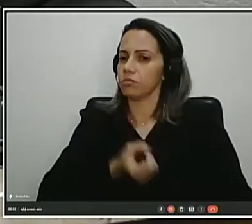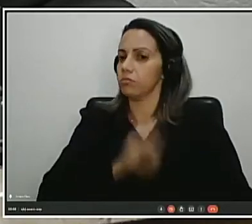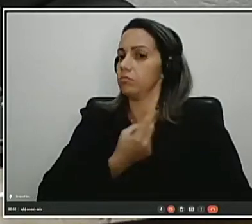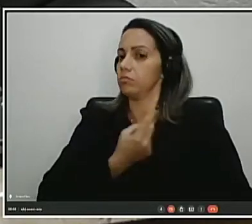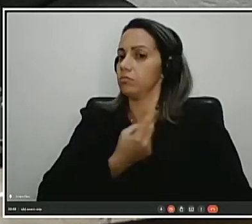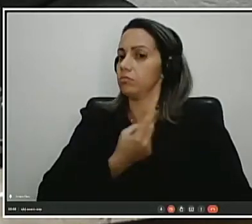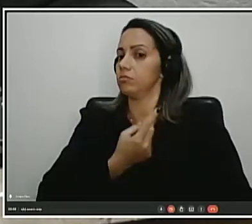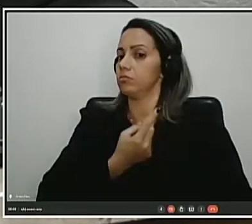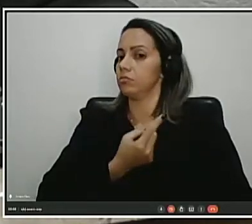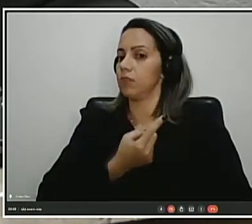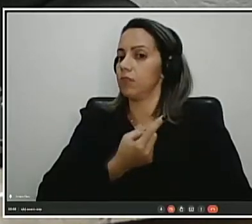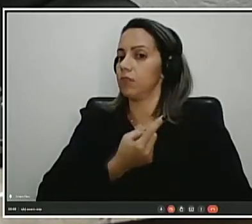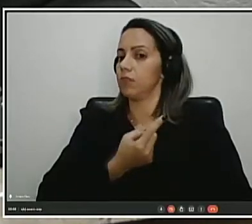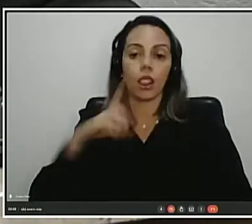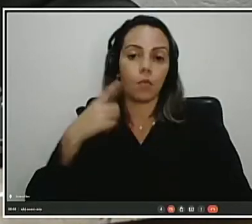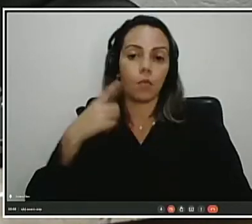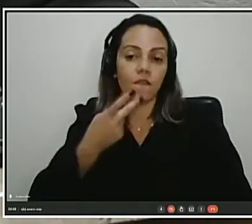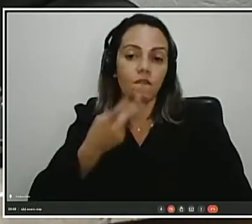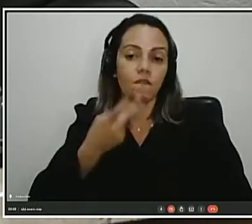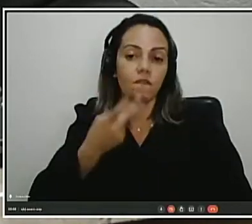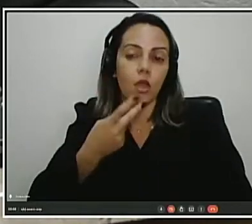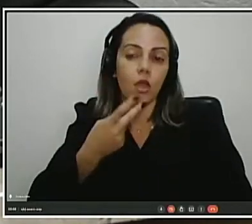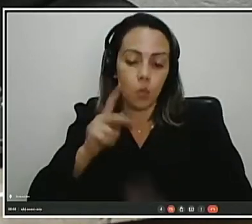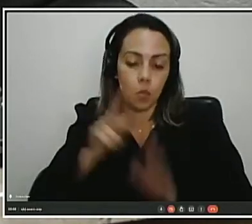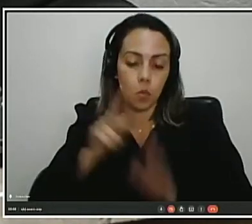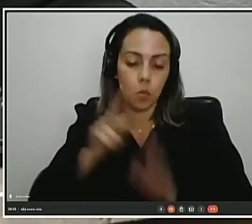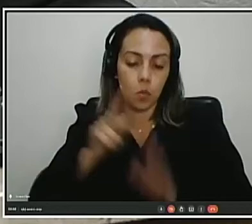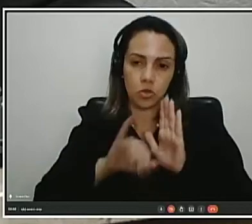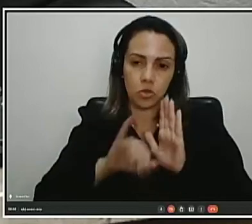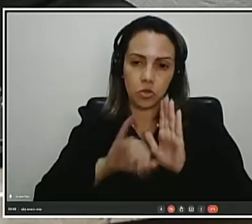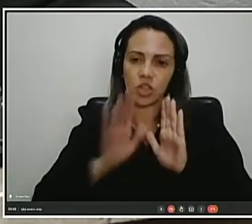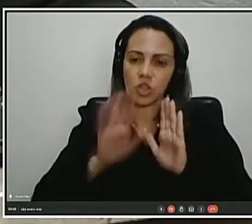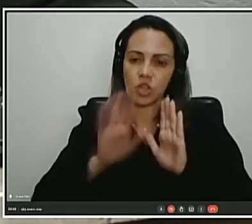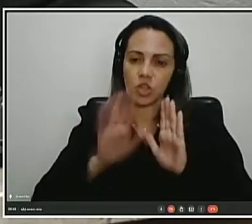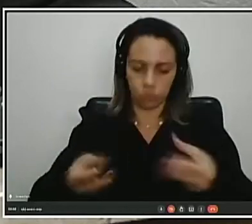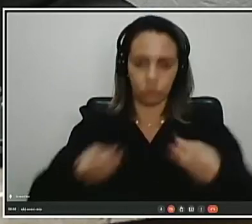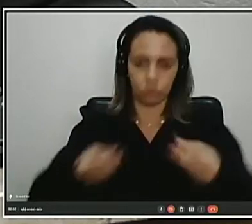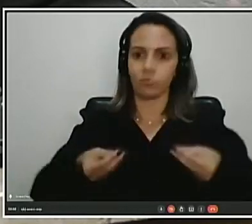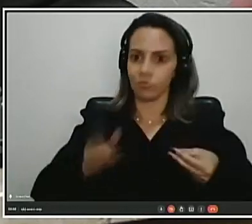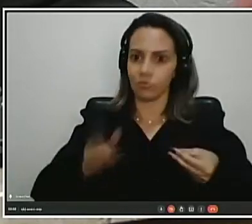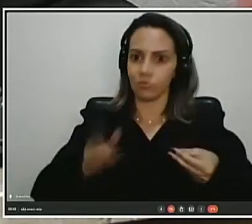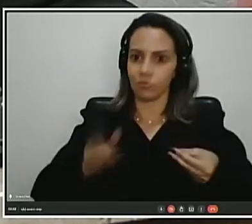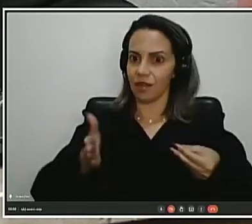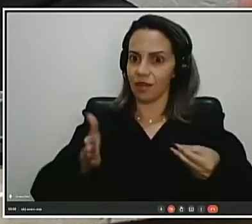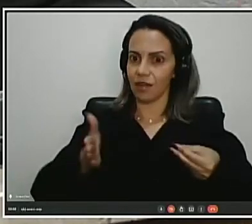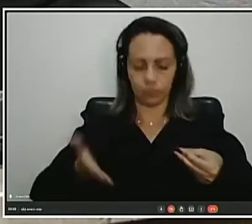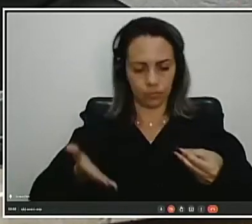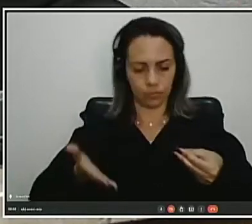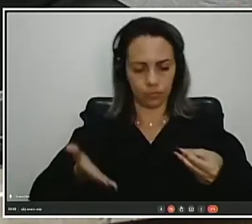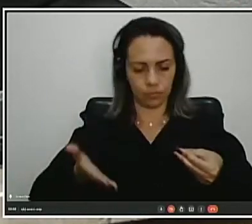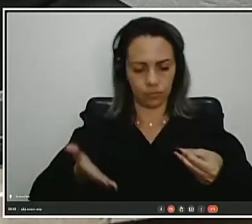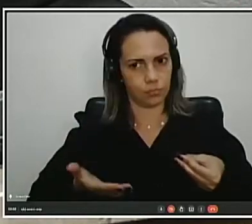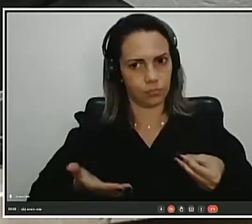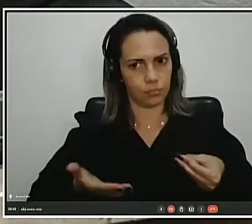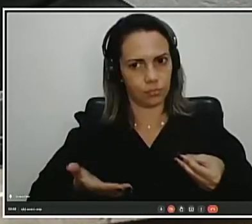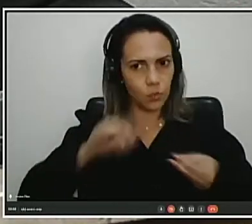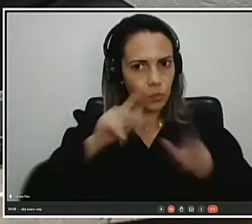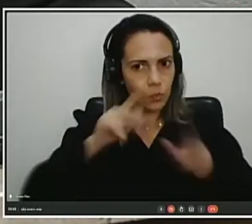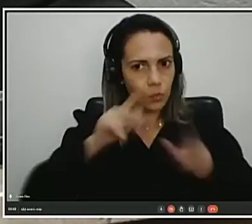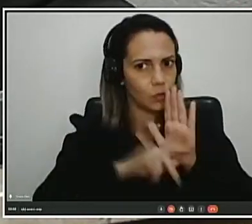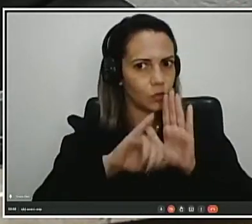falando aí, o deputado falando, que até o projeto já estava em mãos, tal. O projeto que